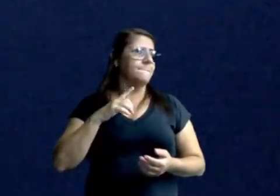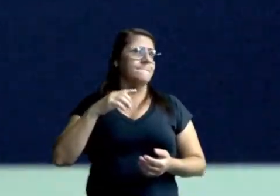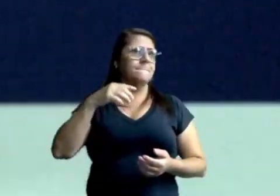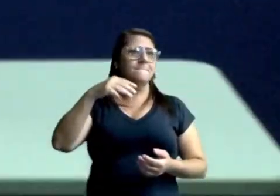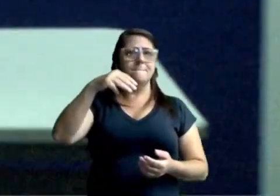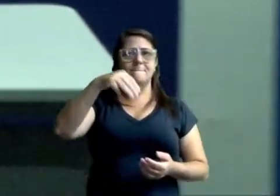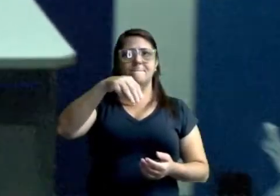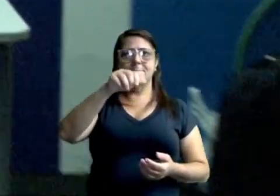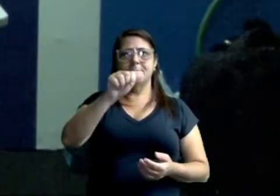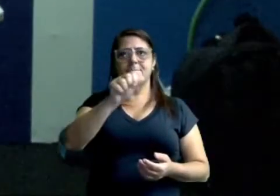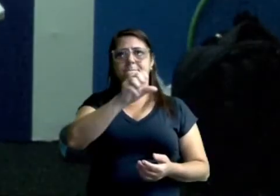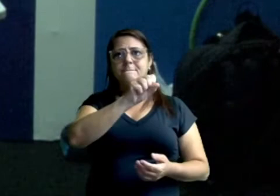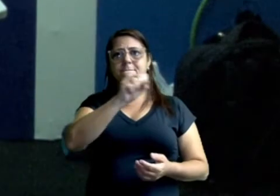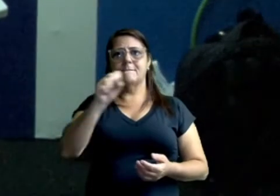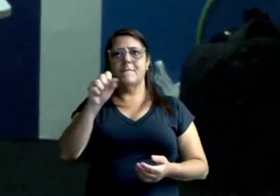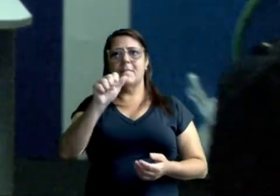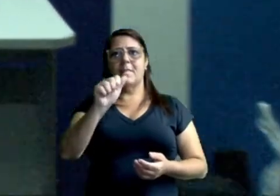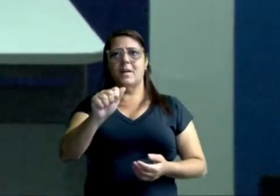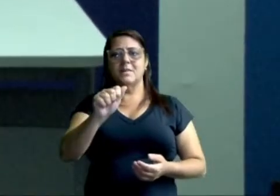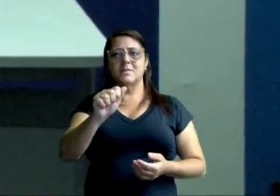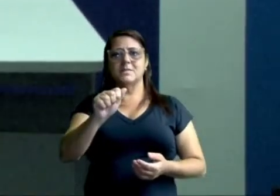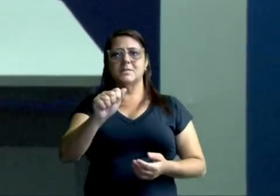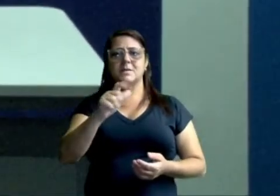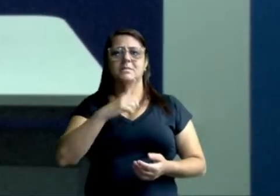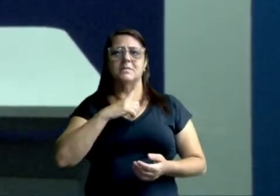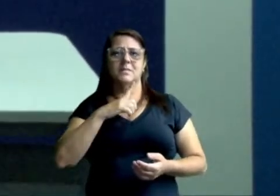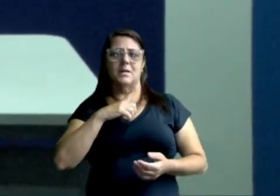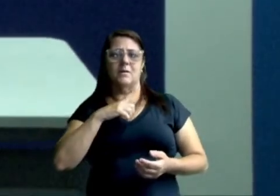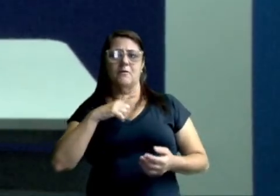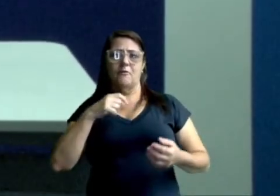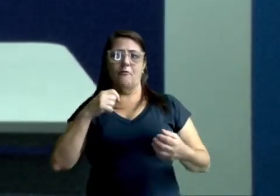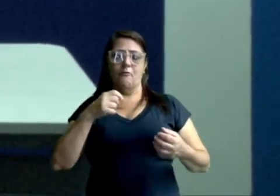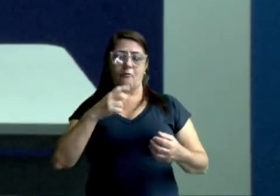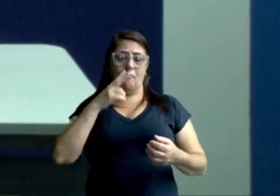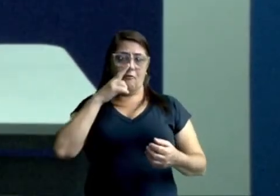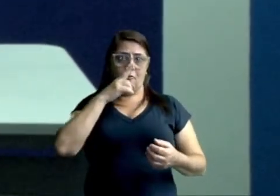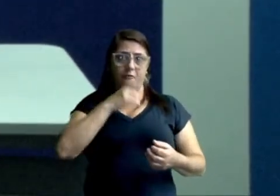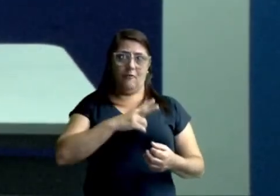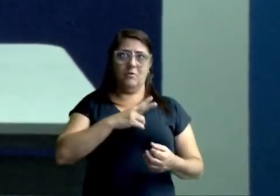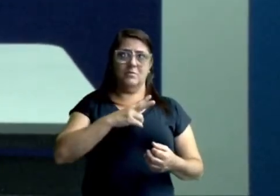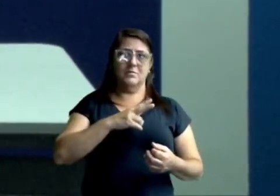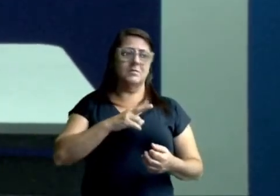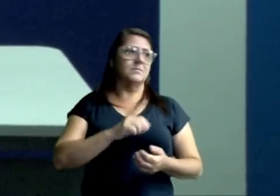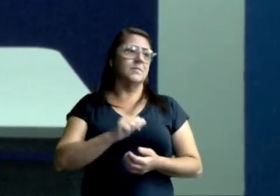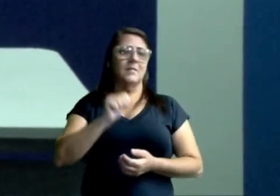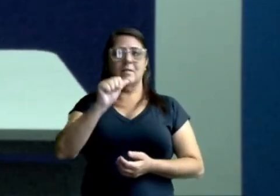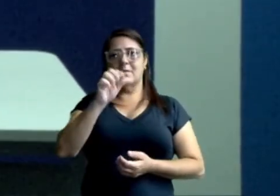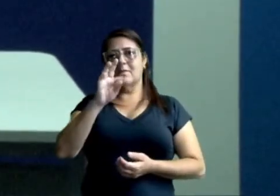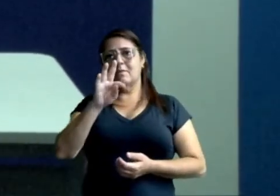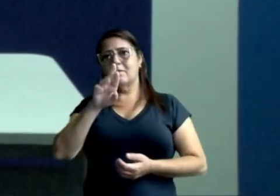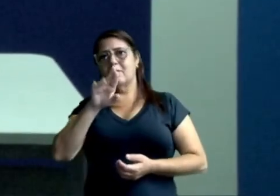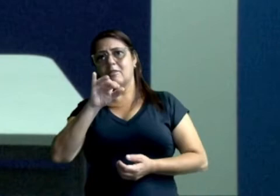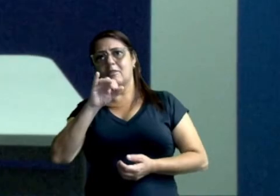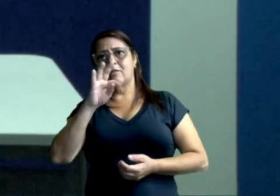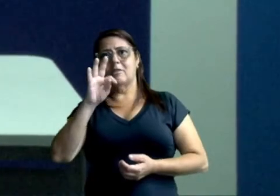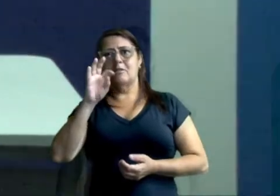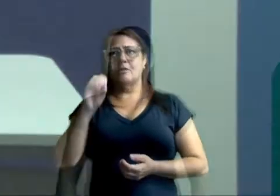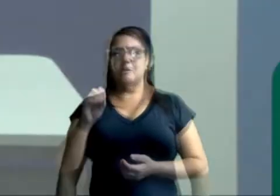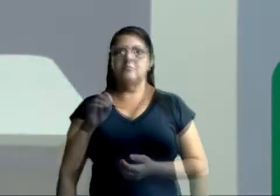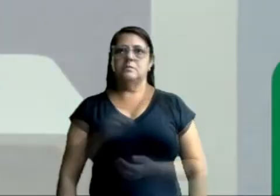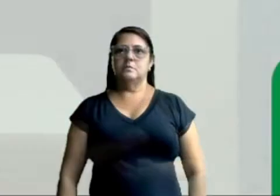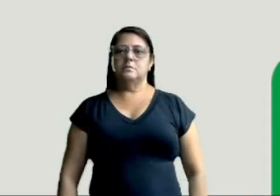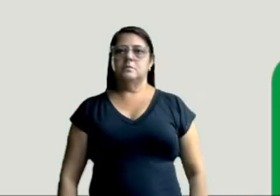de massa tem um objeto. E aqui a força de atrito. Entendeu até aí? Beleza? Vamos voltar ali para o